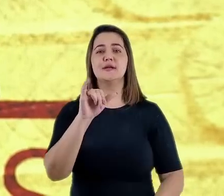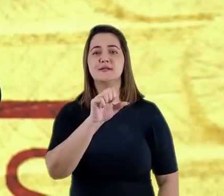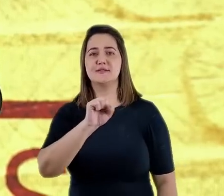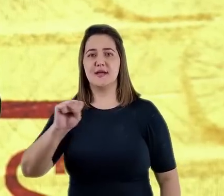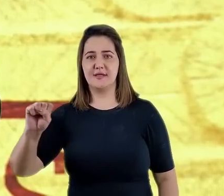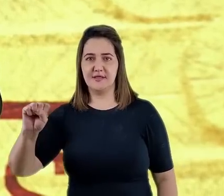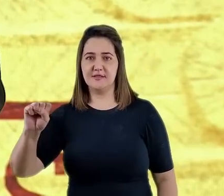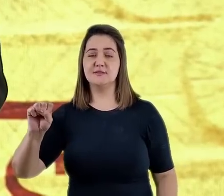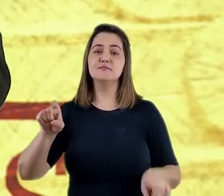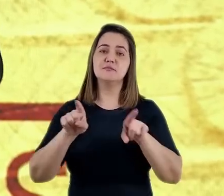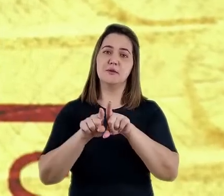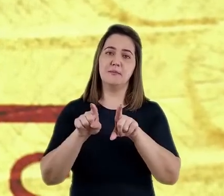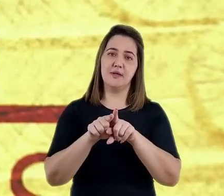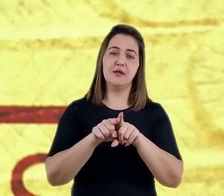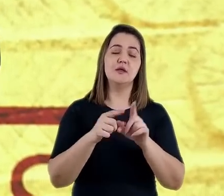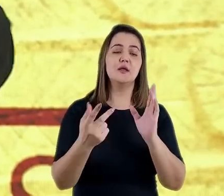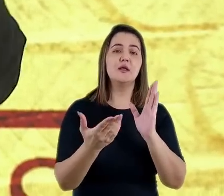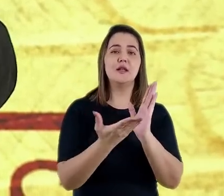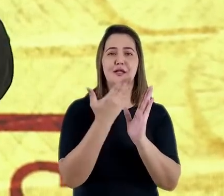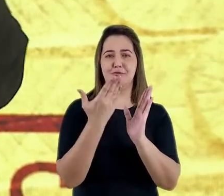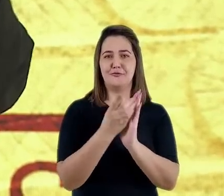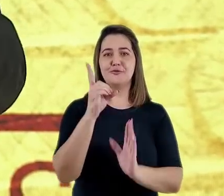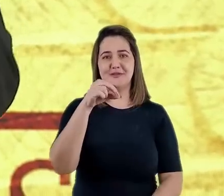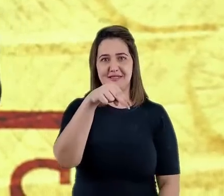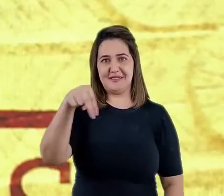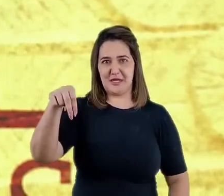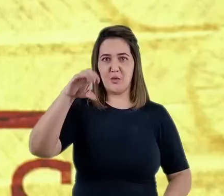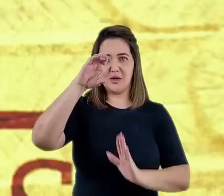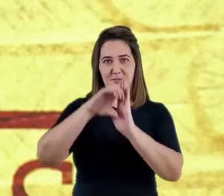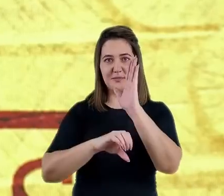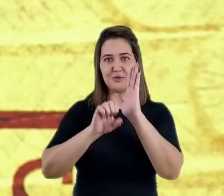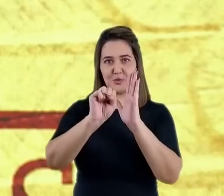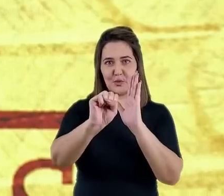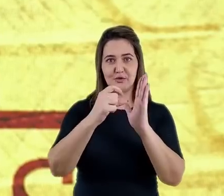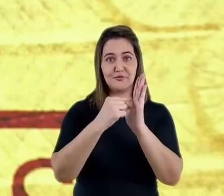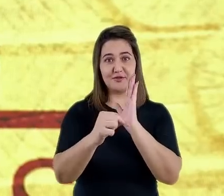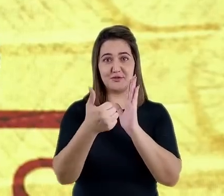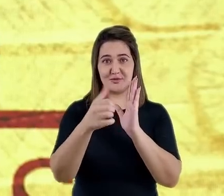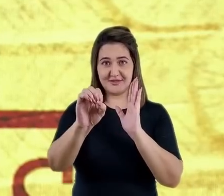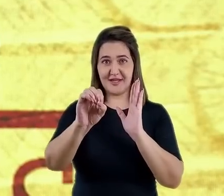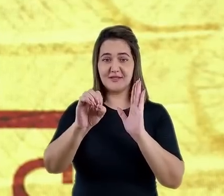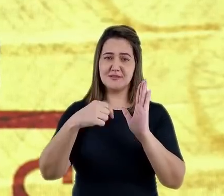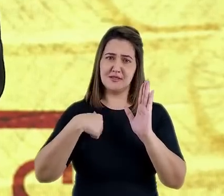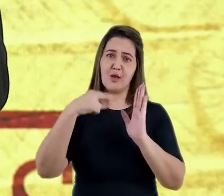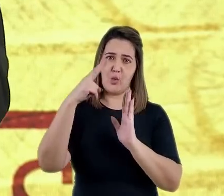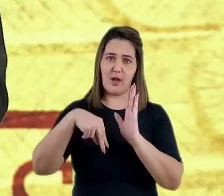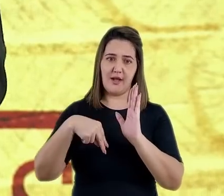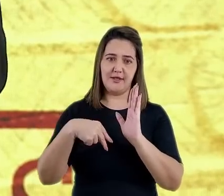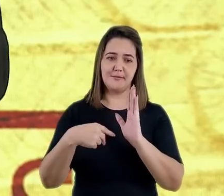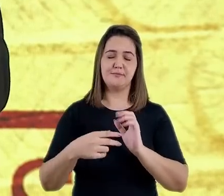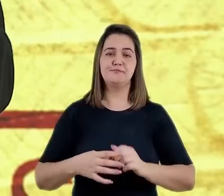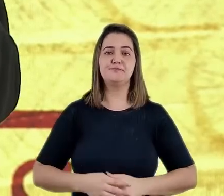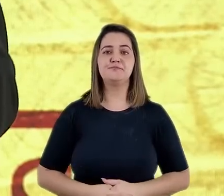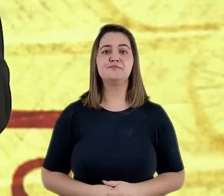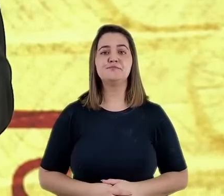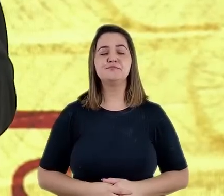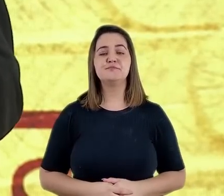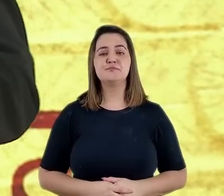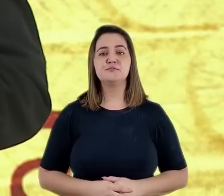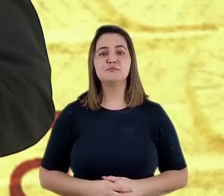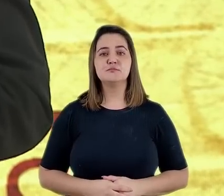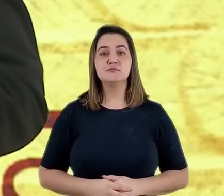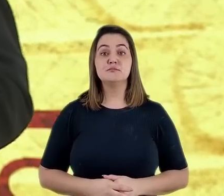de Isaías e também o texto de Daniel, que estamos estudando aqui, Daniel capítulo 8, versículo 10, que eu li lá no